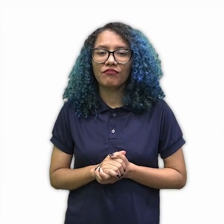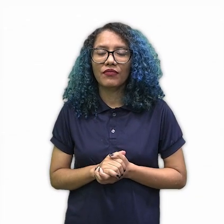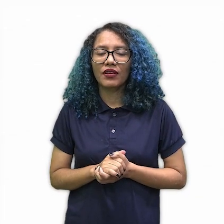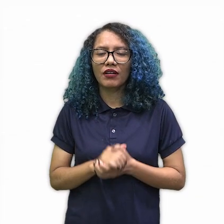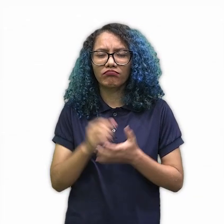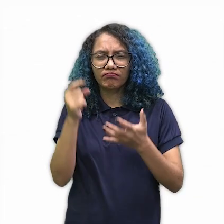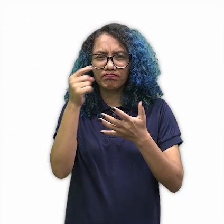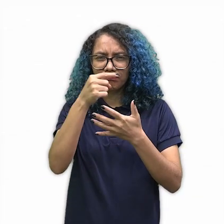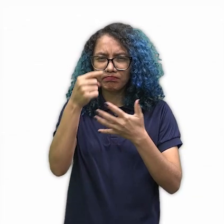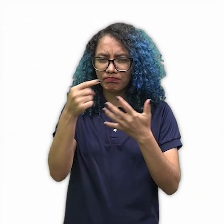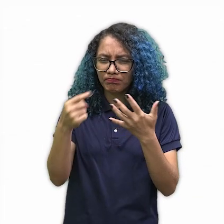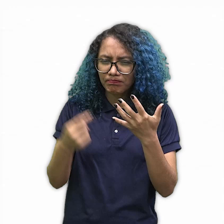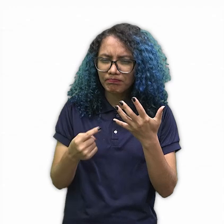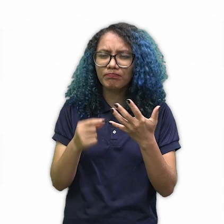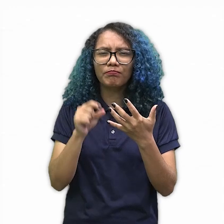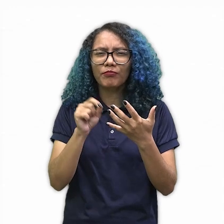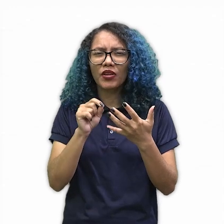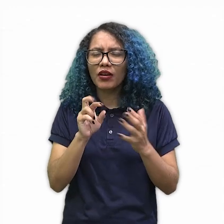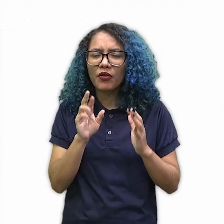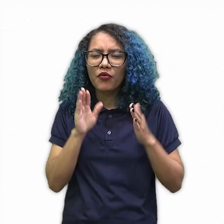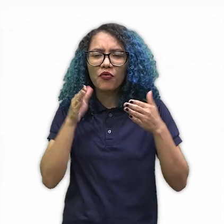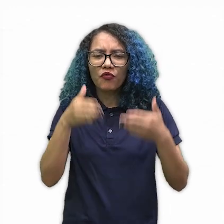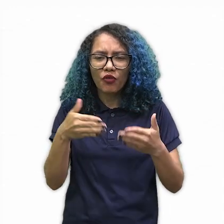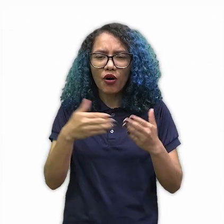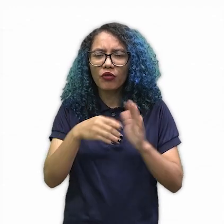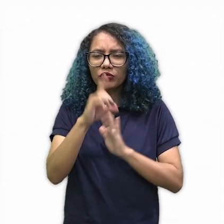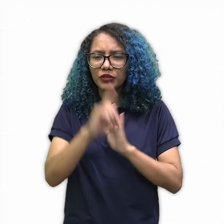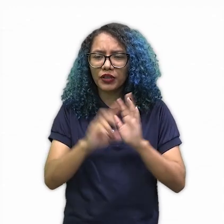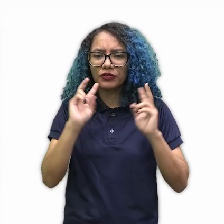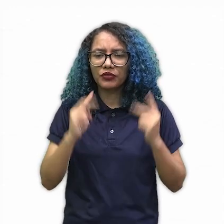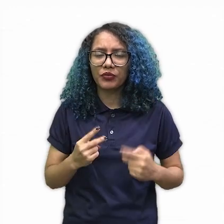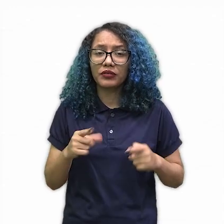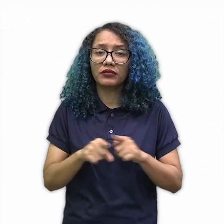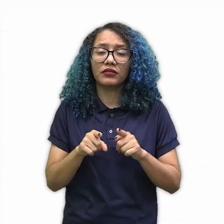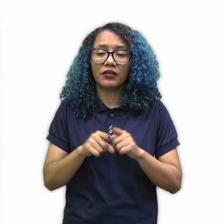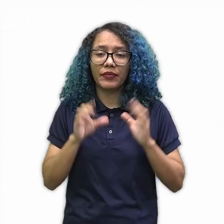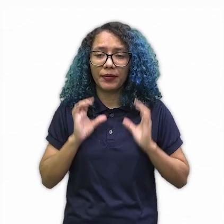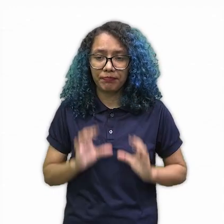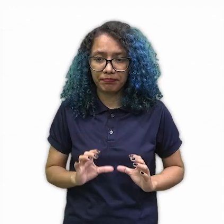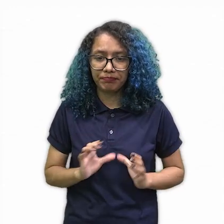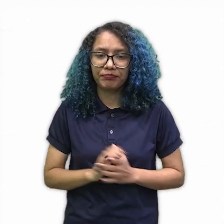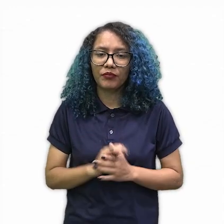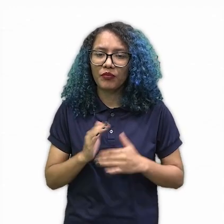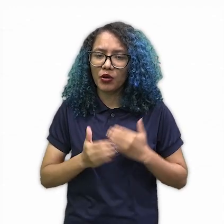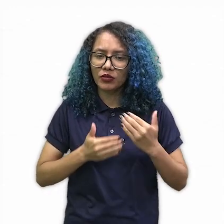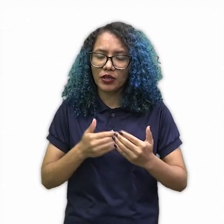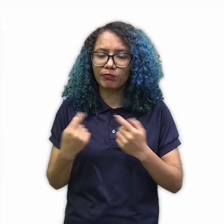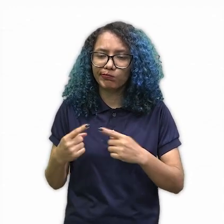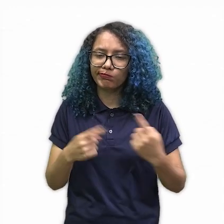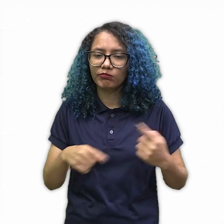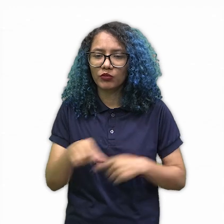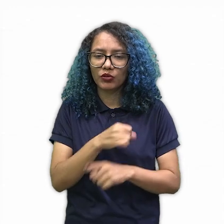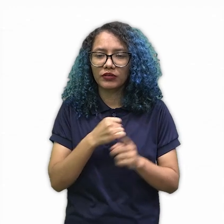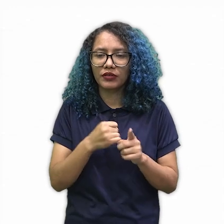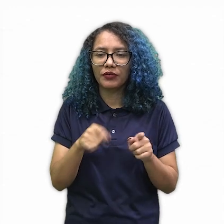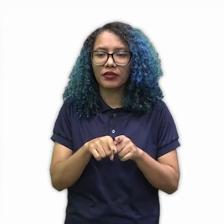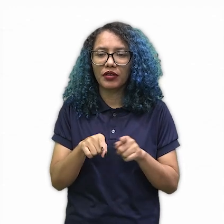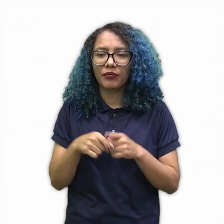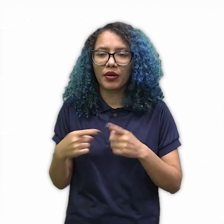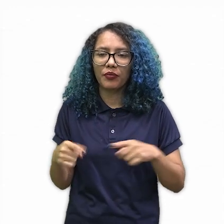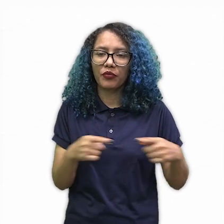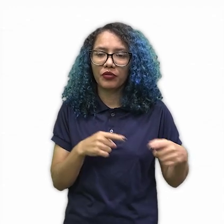de conhecimento, noções de direitos humanos e cidadania, processos de disputas sociais